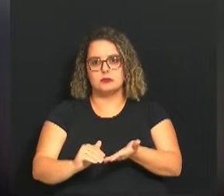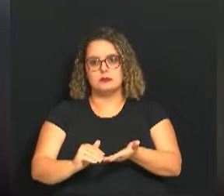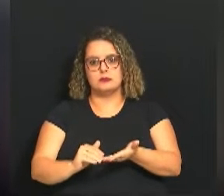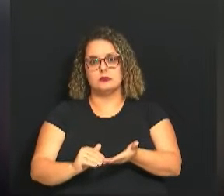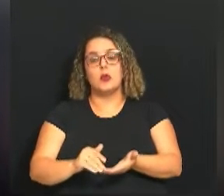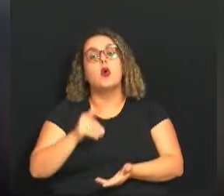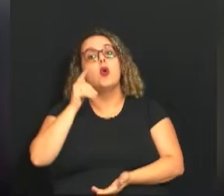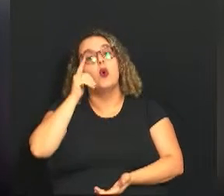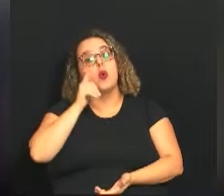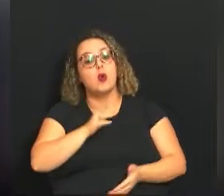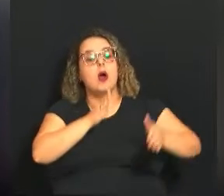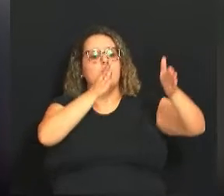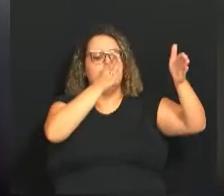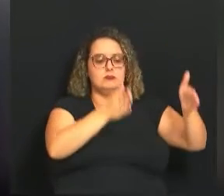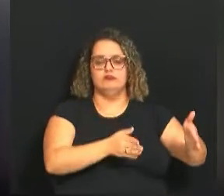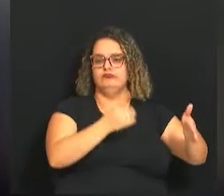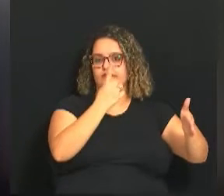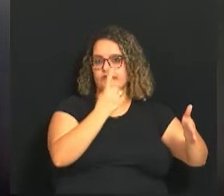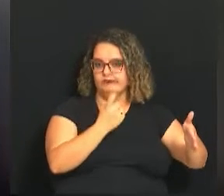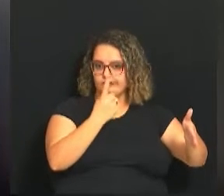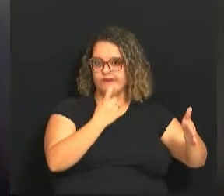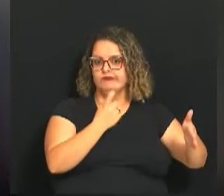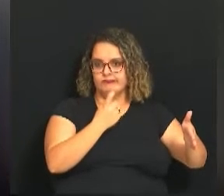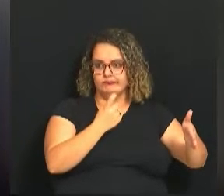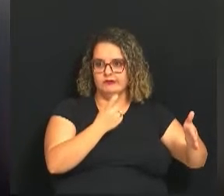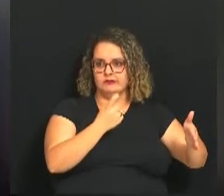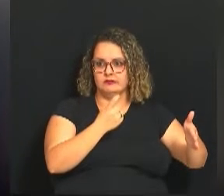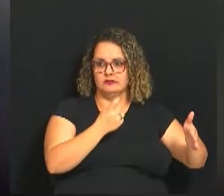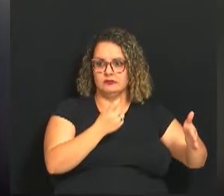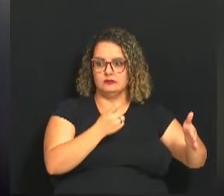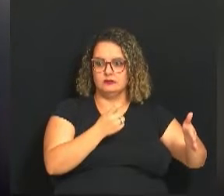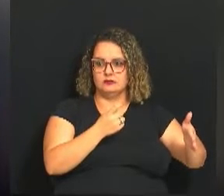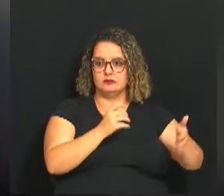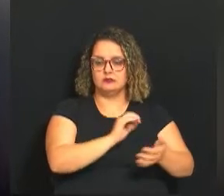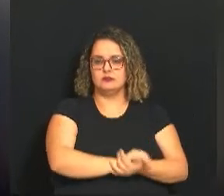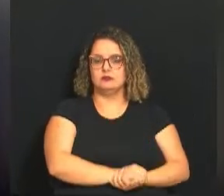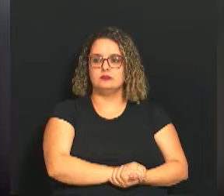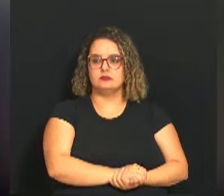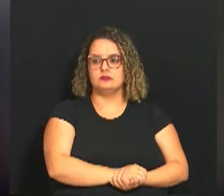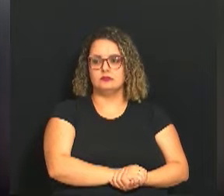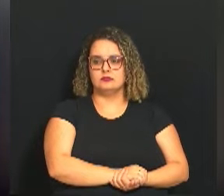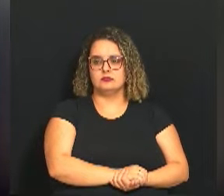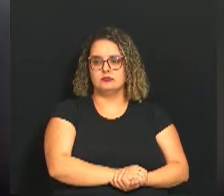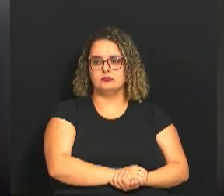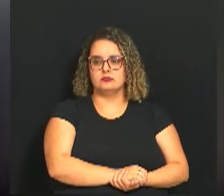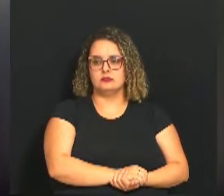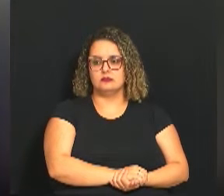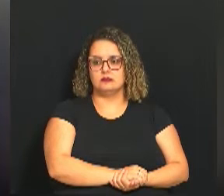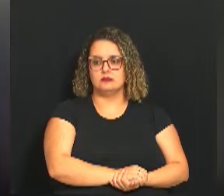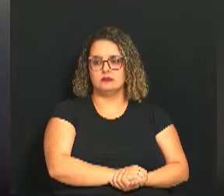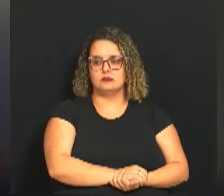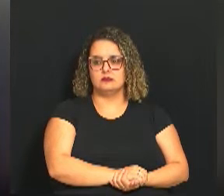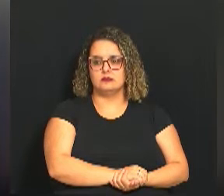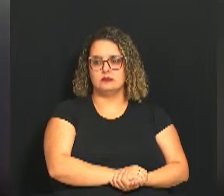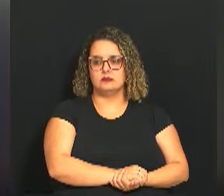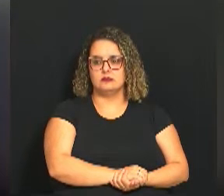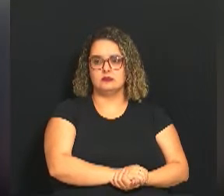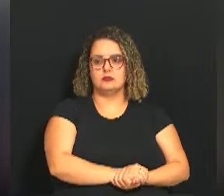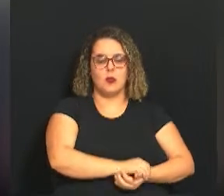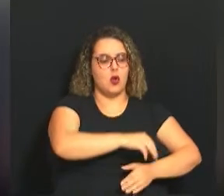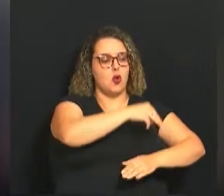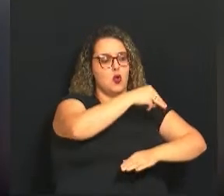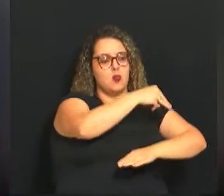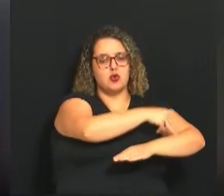se fazer apenas um trecho, que é da saída ali da estrada que liga Campinas Mojimirim, próximo